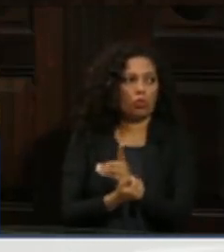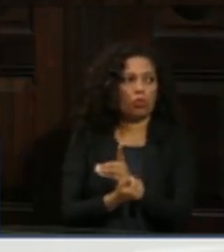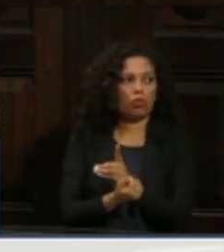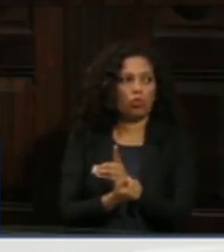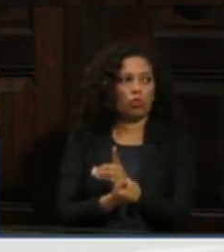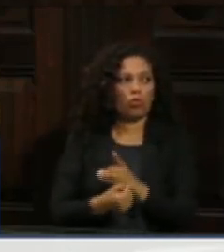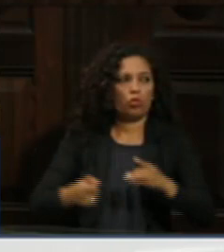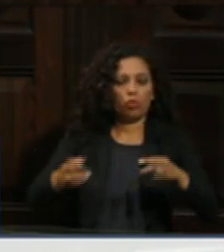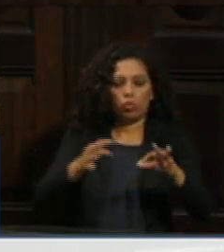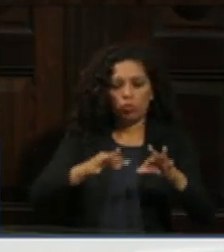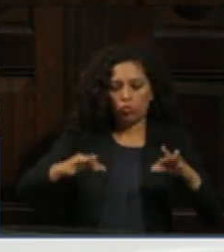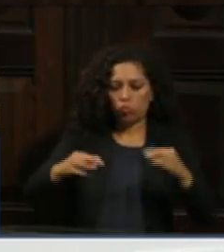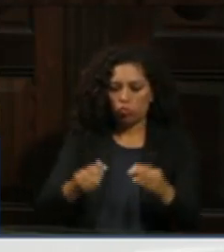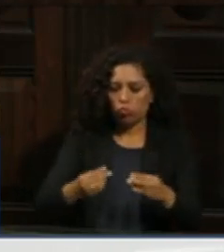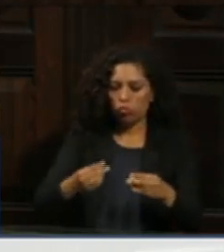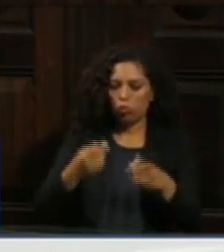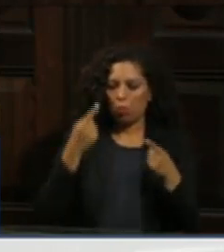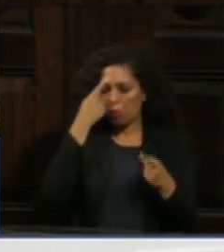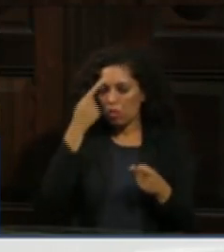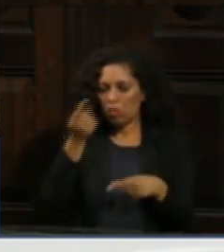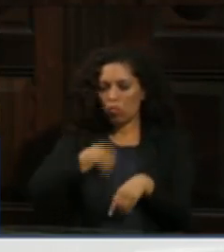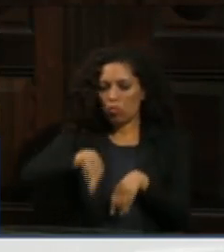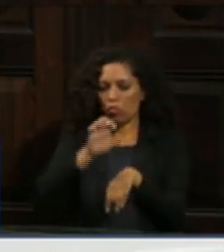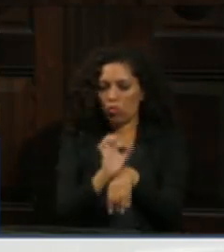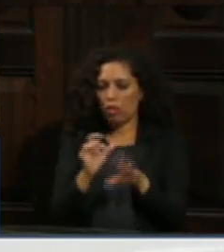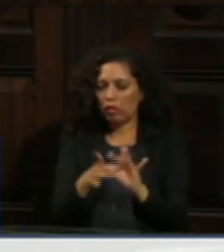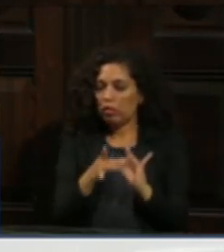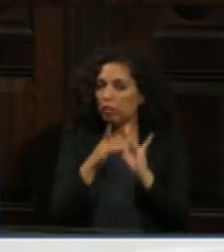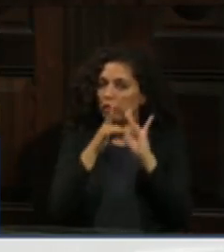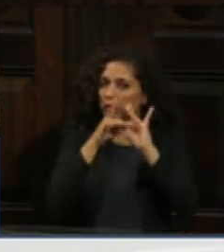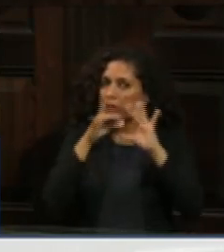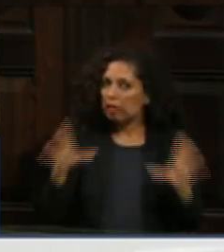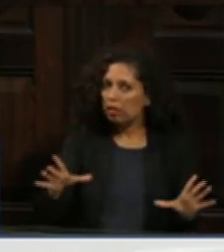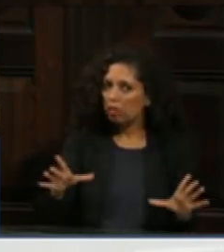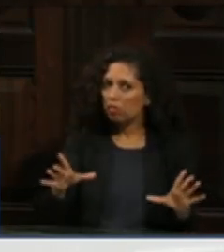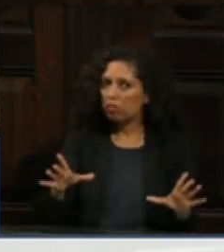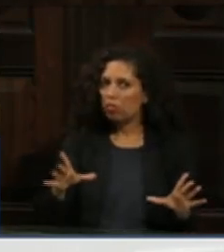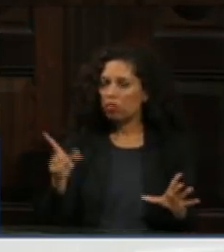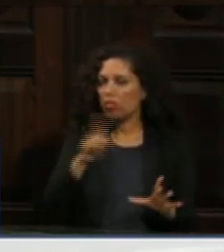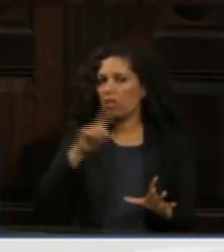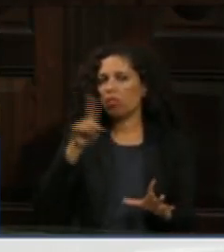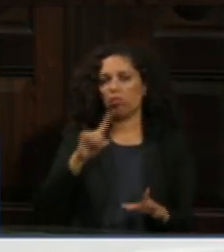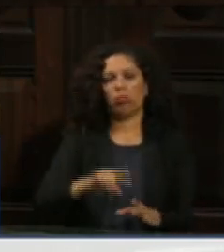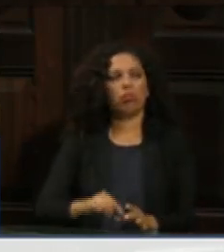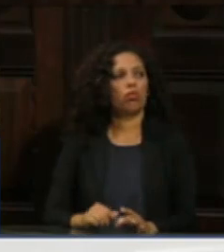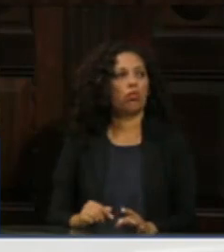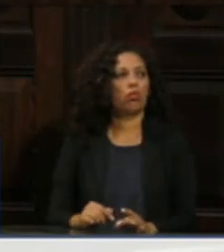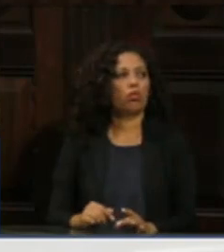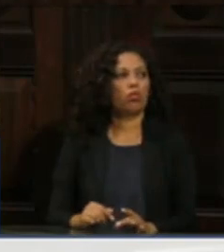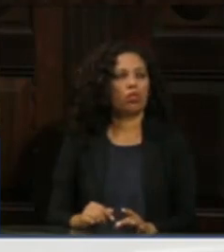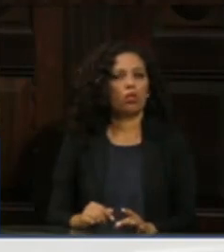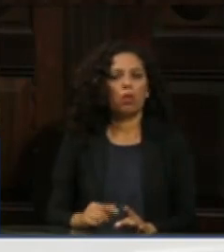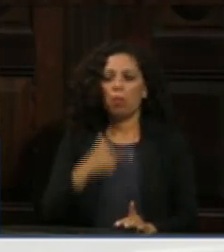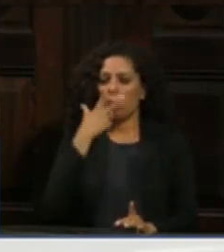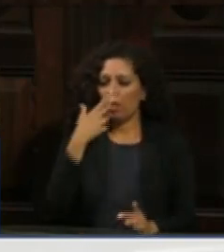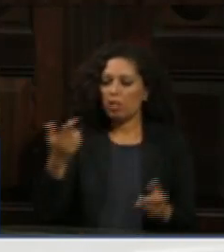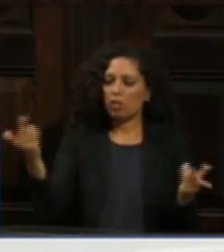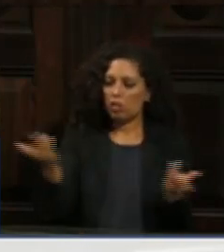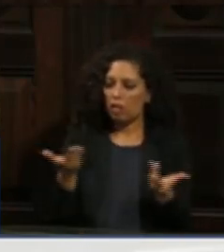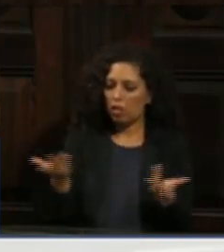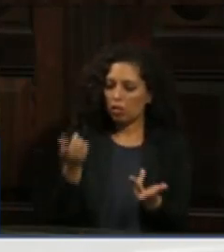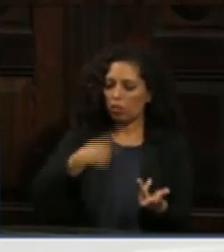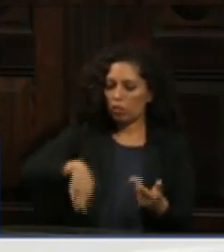duvidoso sobre todos e todas, ou sobre muitos e muitas, de uma hora para outra, né? E aí, assim, nas redes sociais, chega a